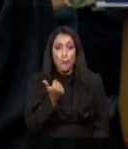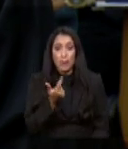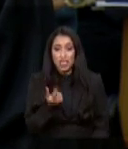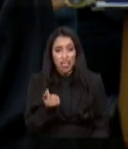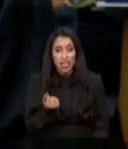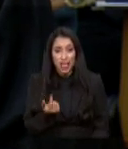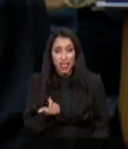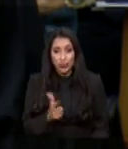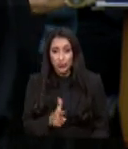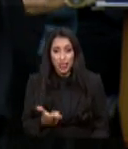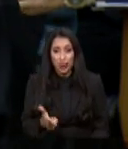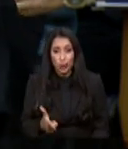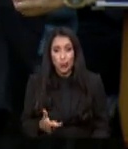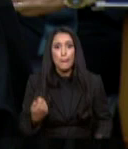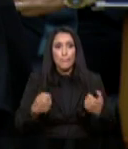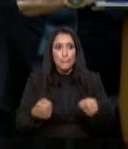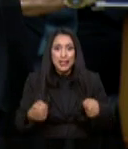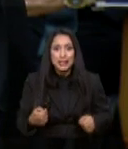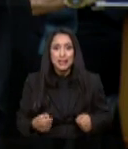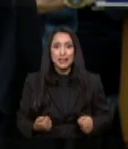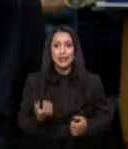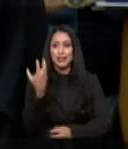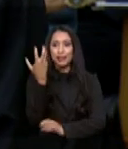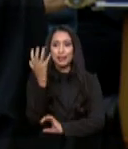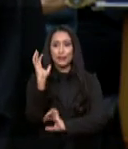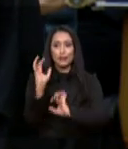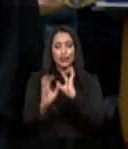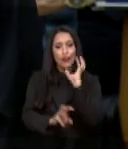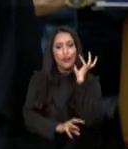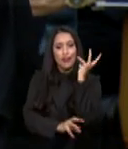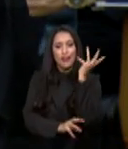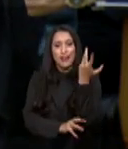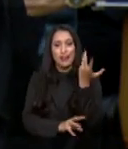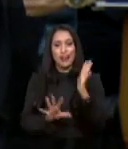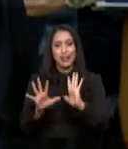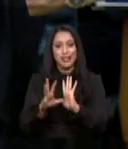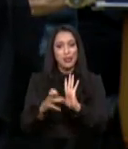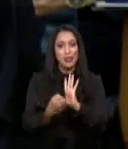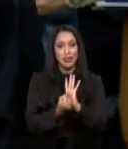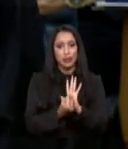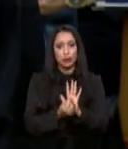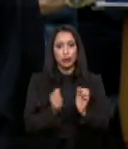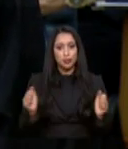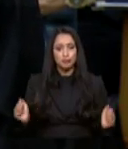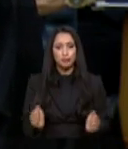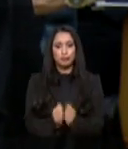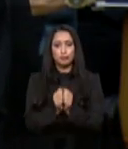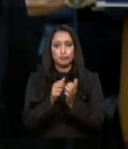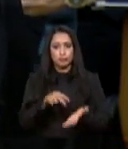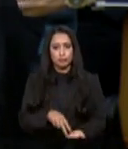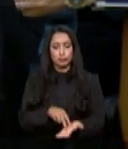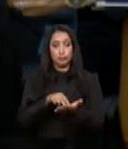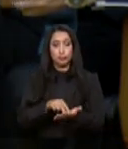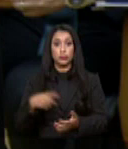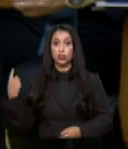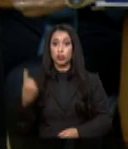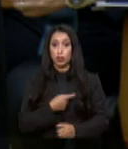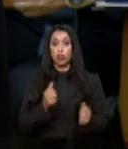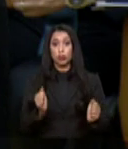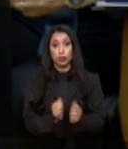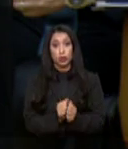que a floresta amazônica esteja em pé, para que nós também estejamos junto com ela. Se ela